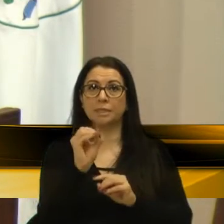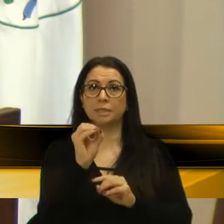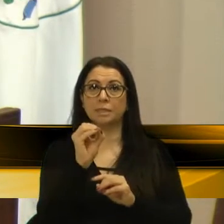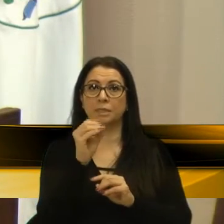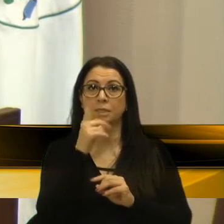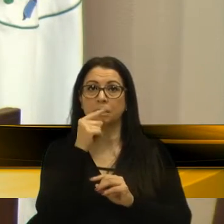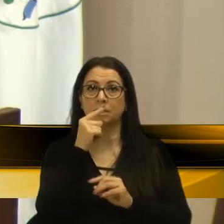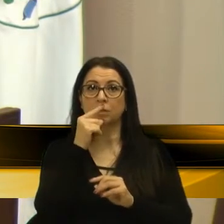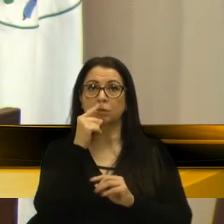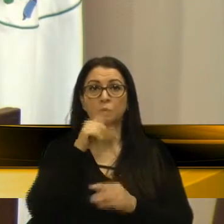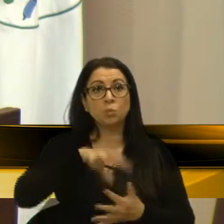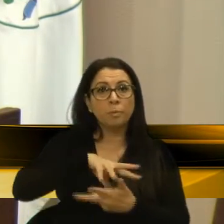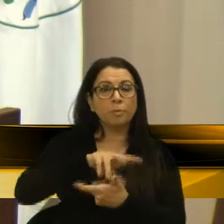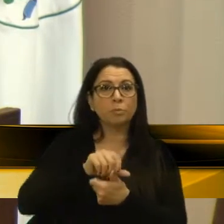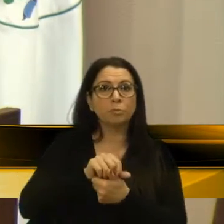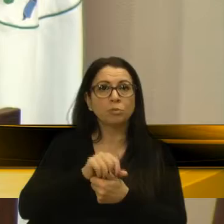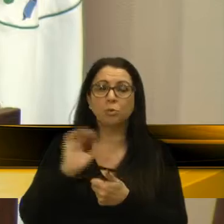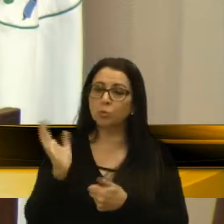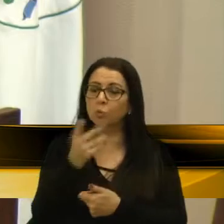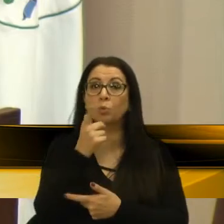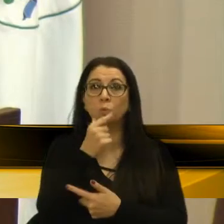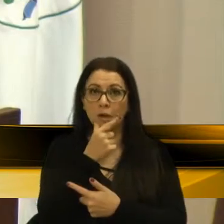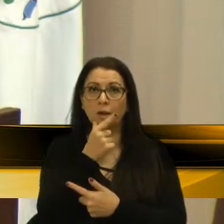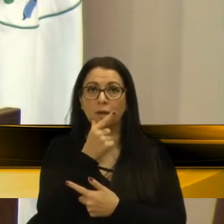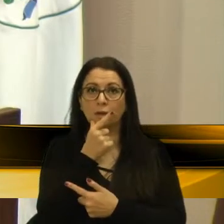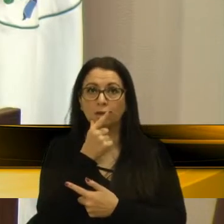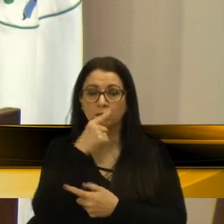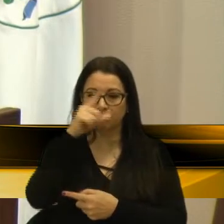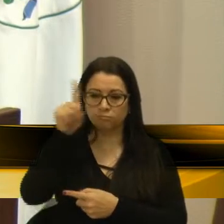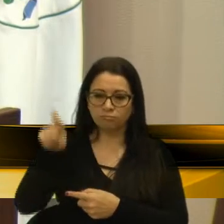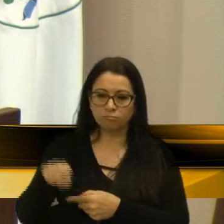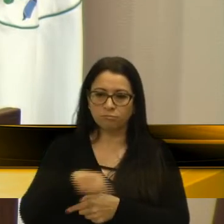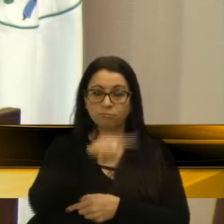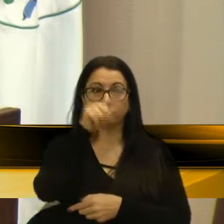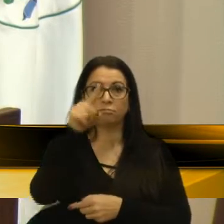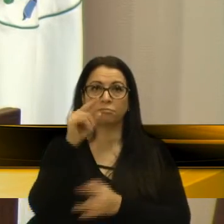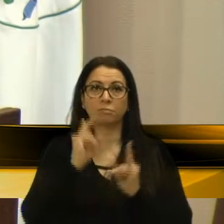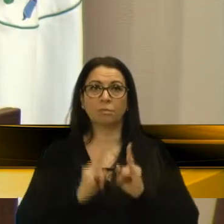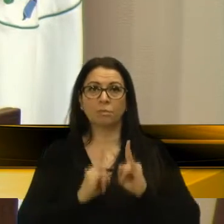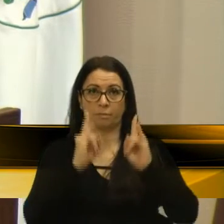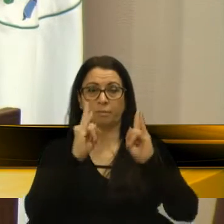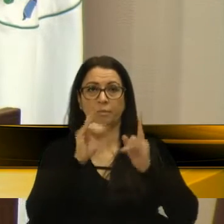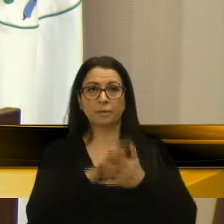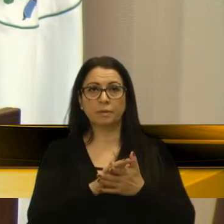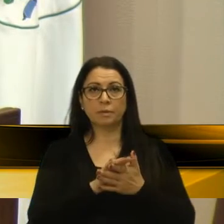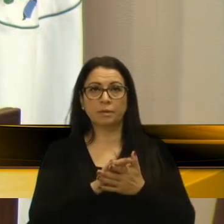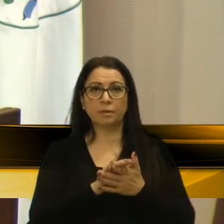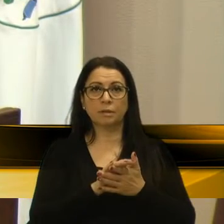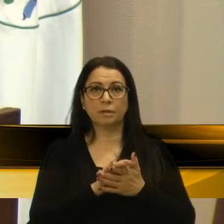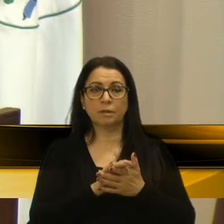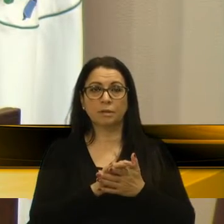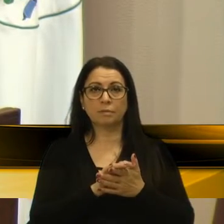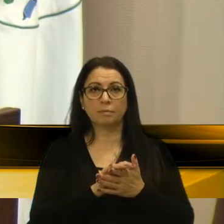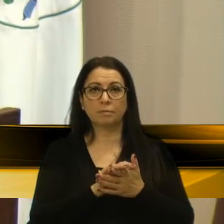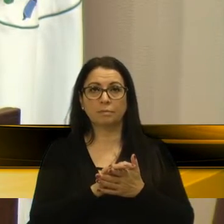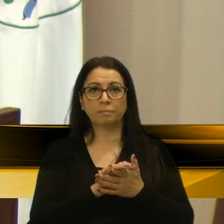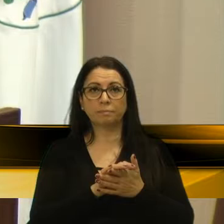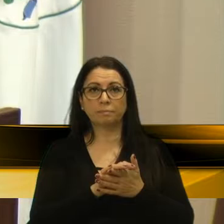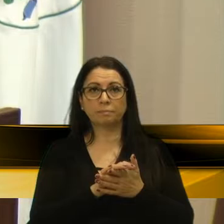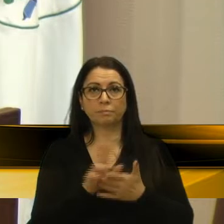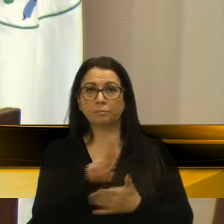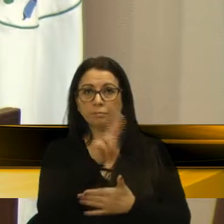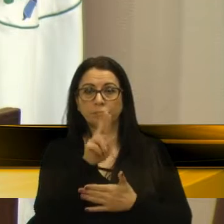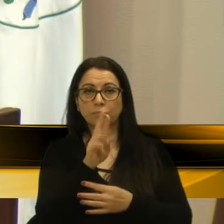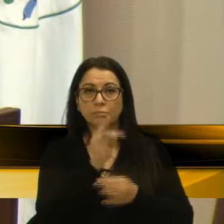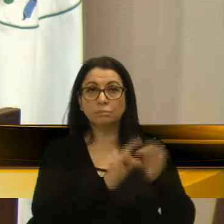do mundo. Então, toda a água que transita por dentro do prédio, a usada ela é